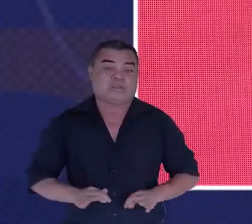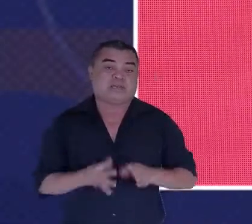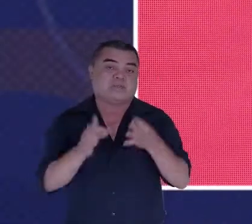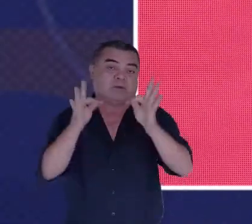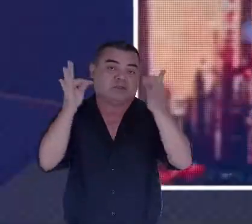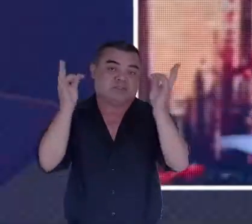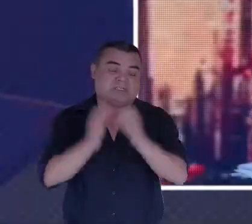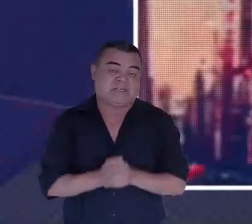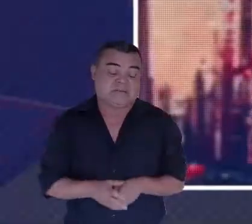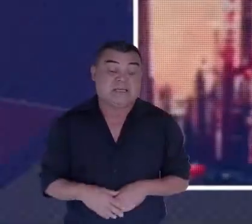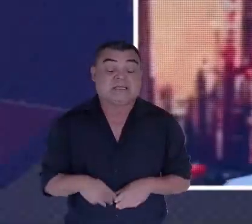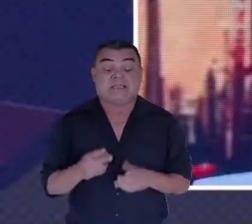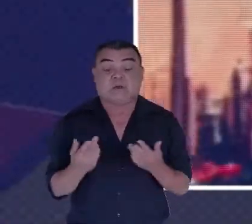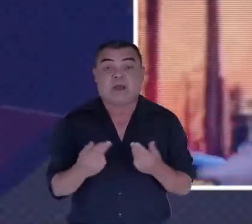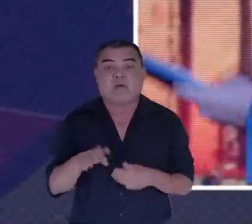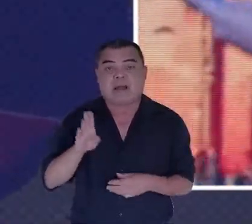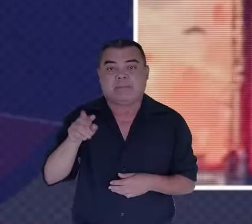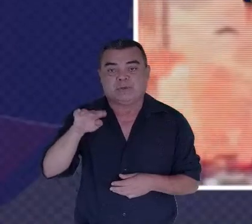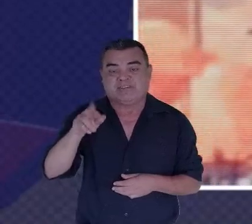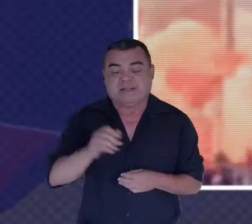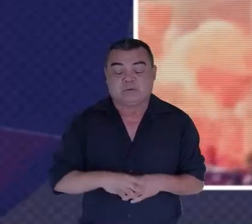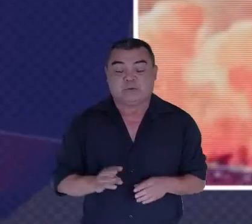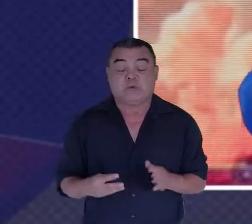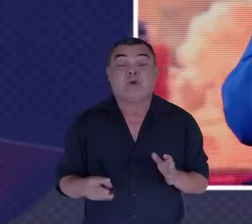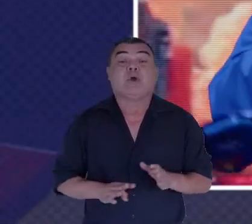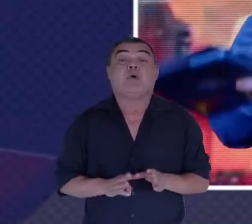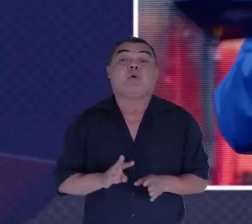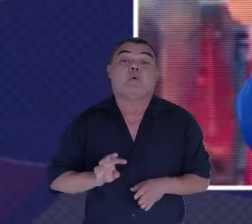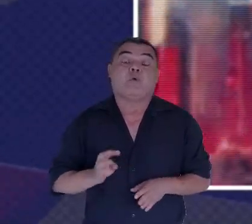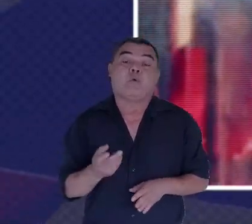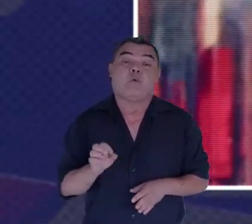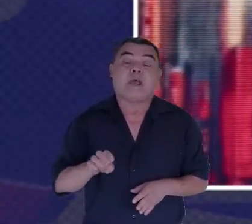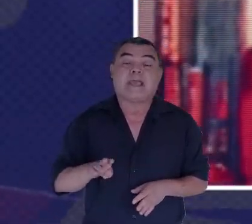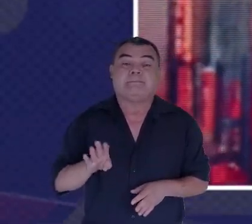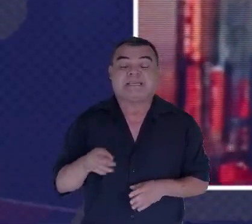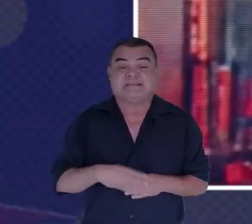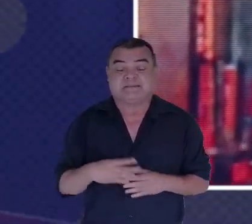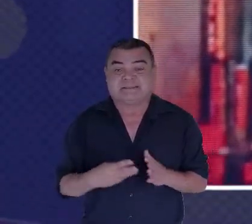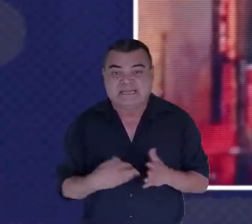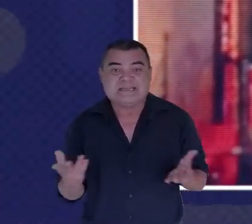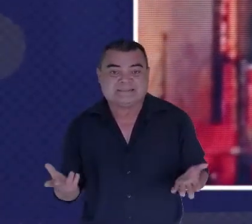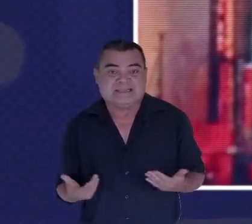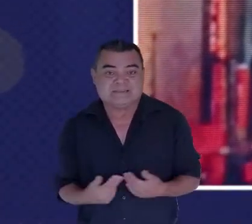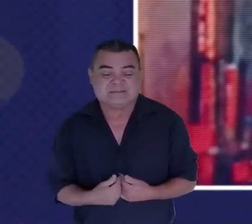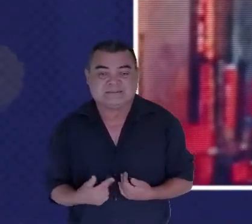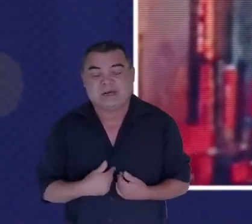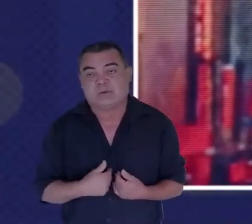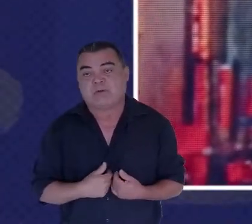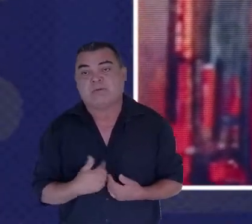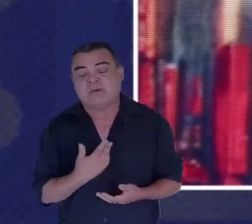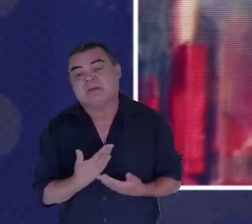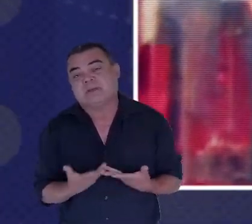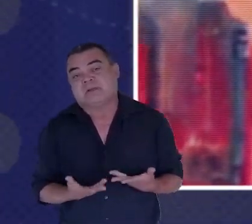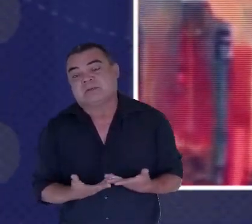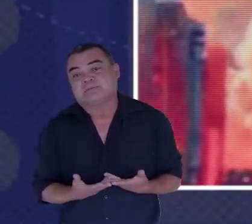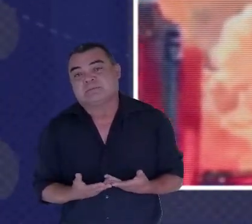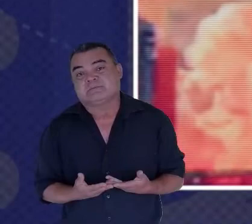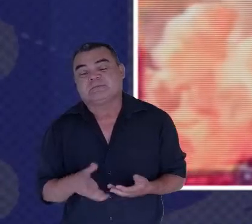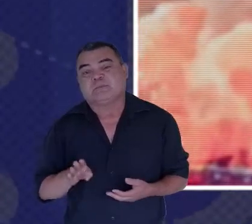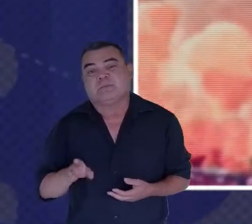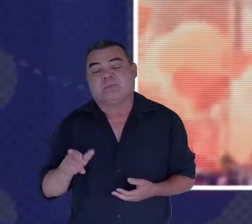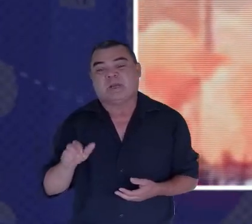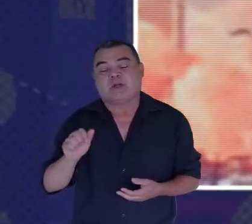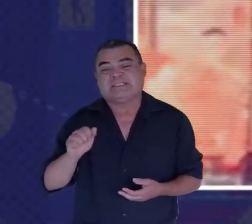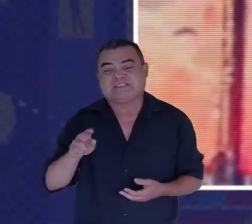tecnologias é a Bruna falou aqui de web 3 que é um dos temas que são é transversal a todas as suas gravação é bloco